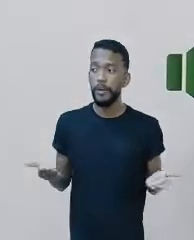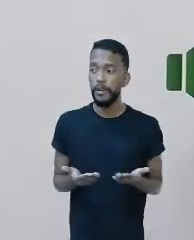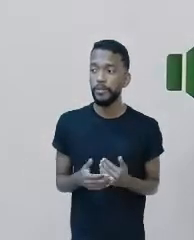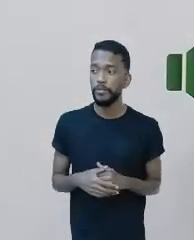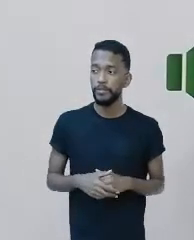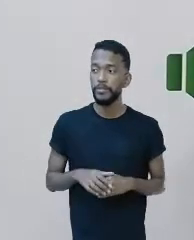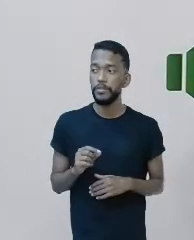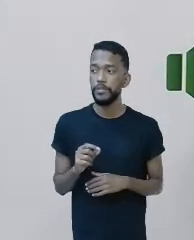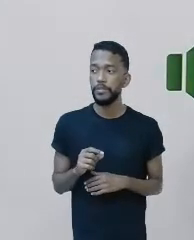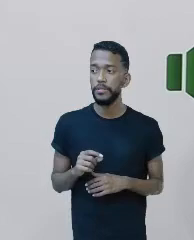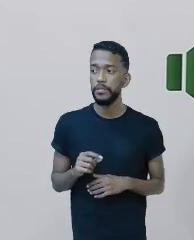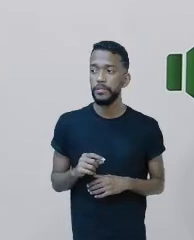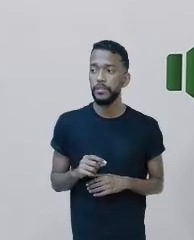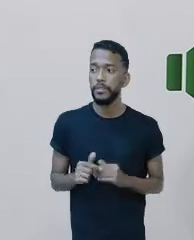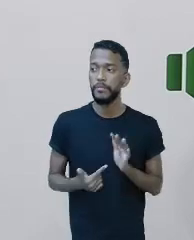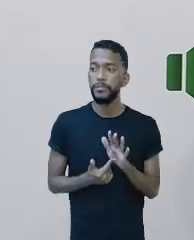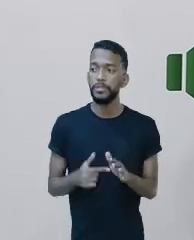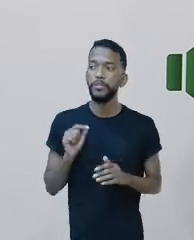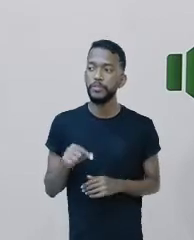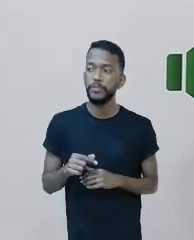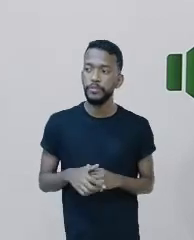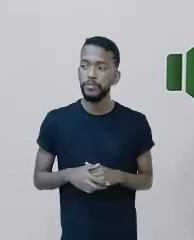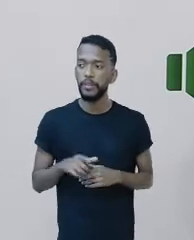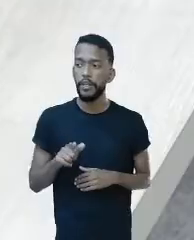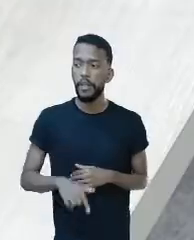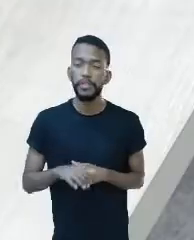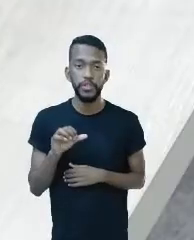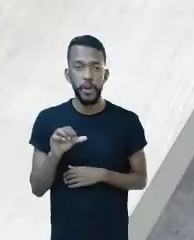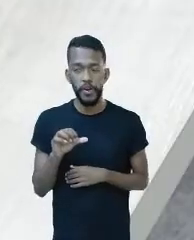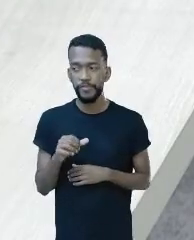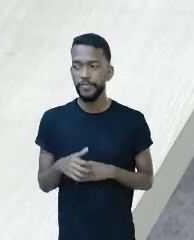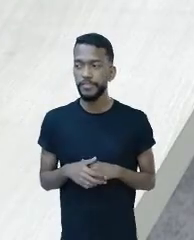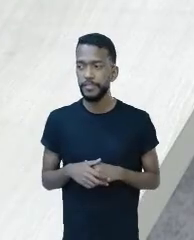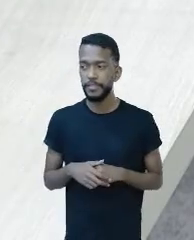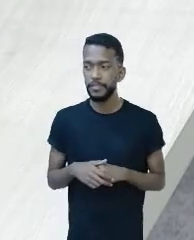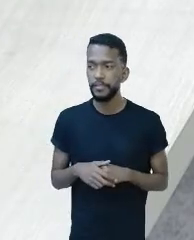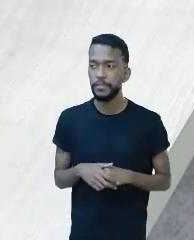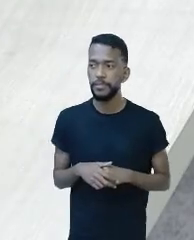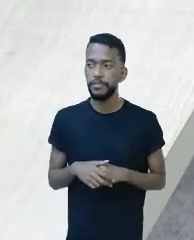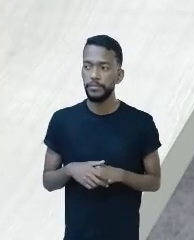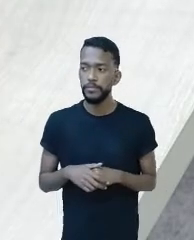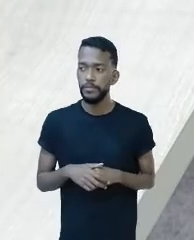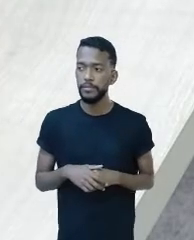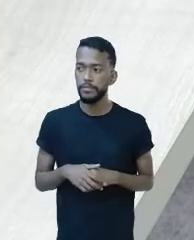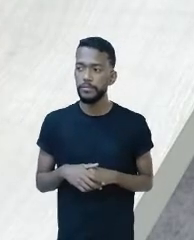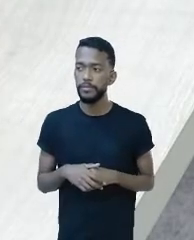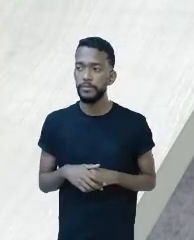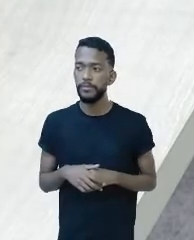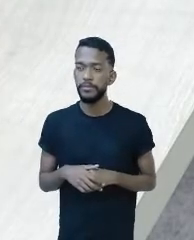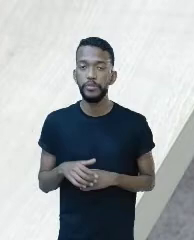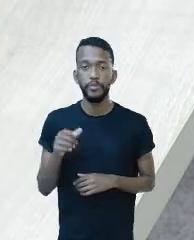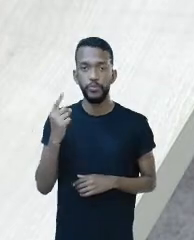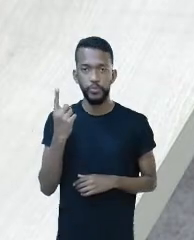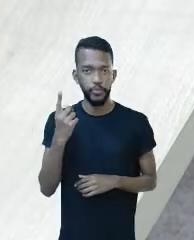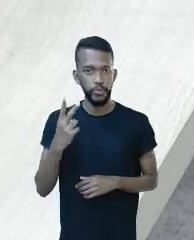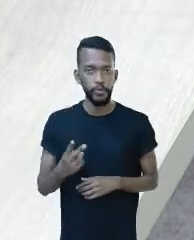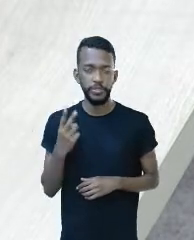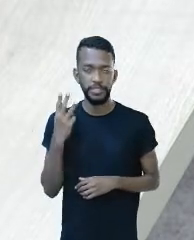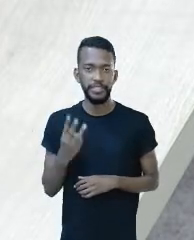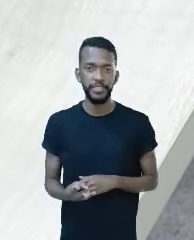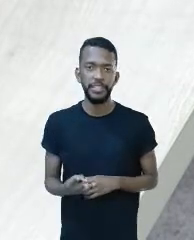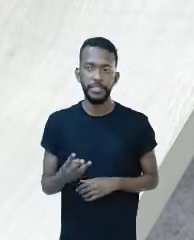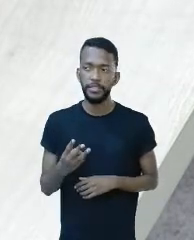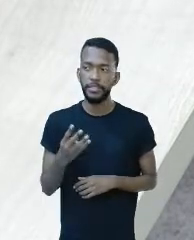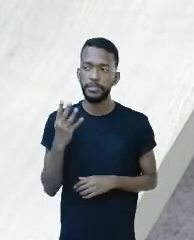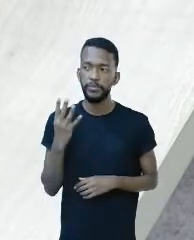para representar ali são 9. E olha lá, 1, 2,